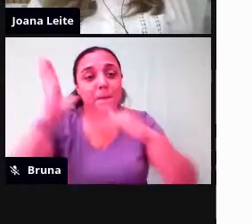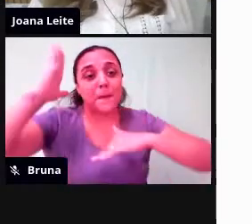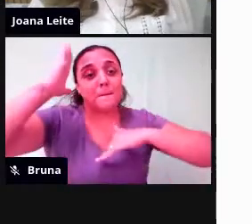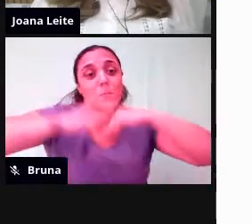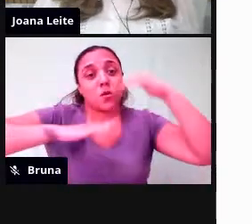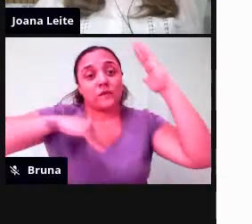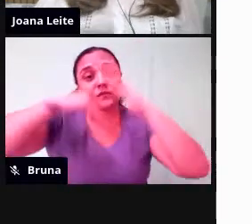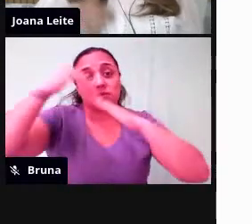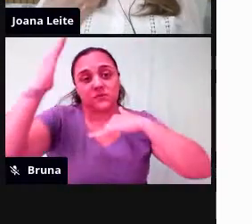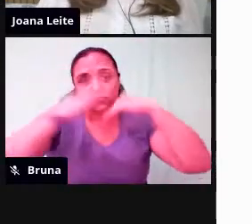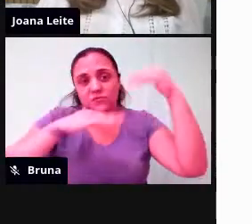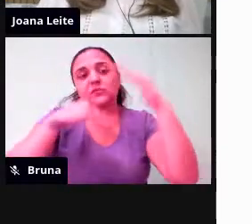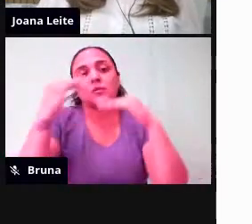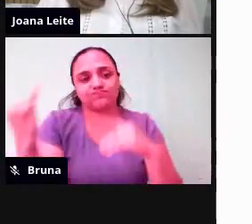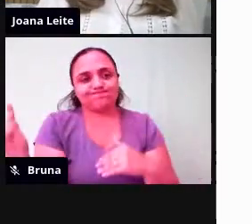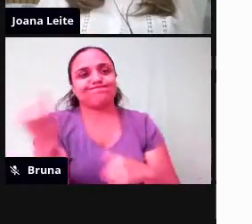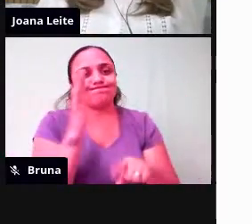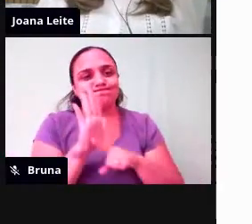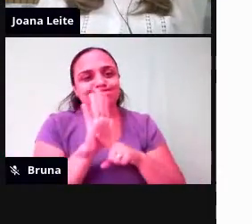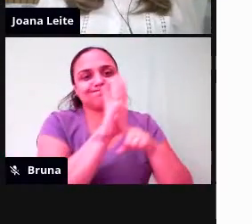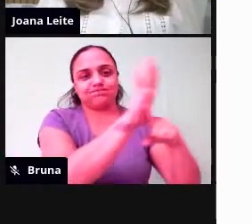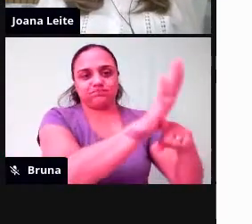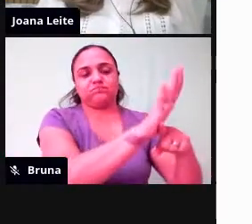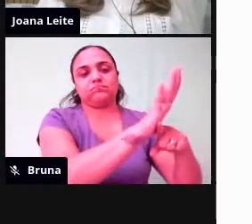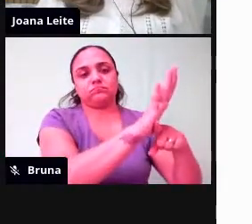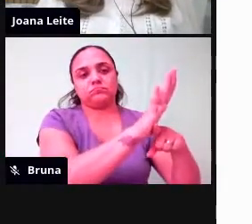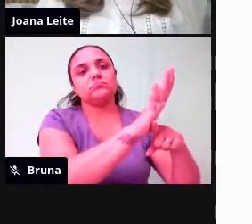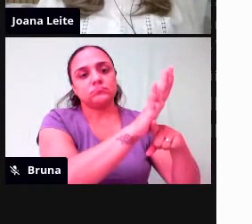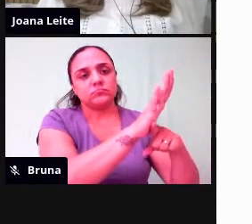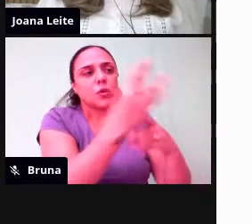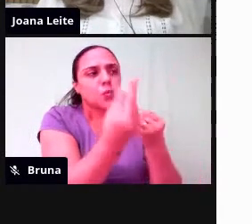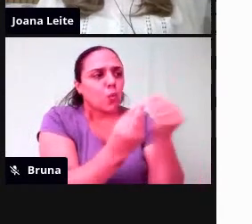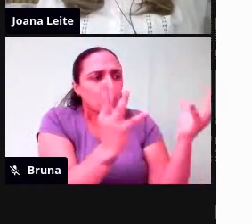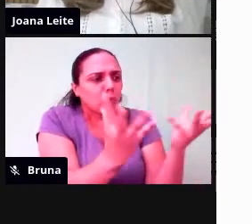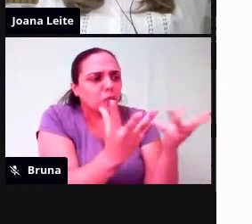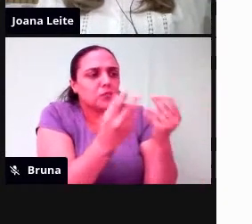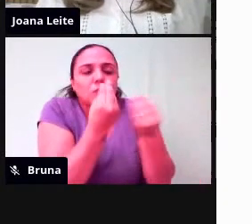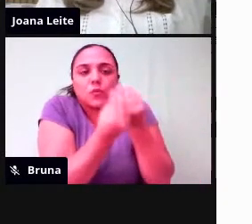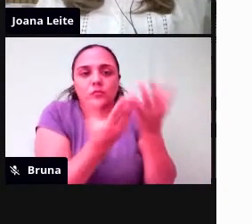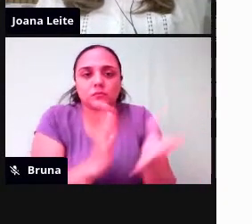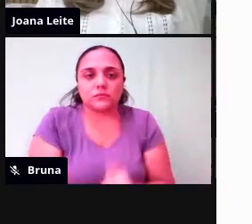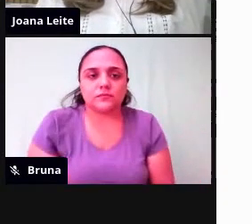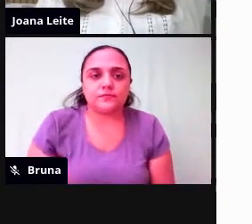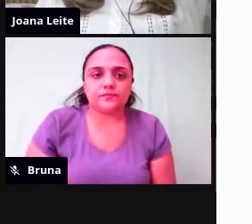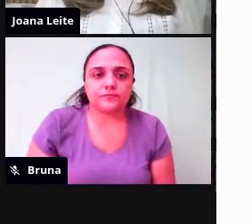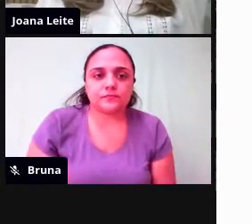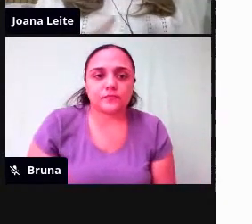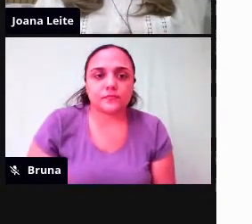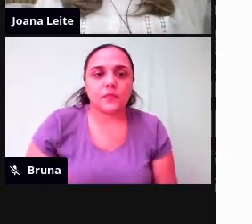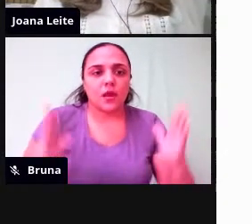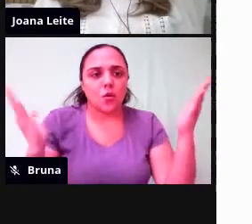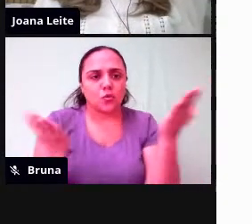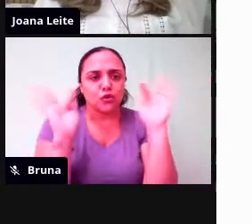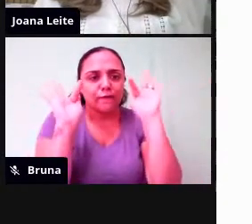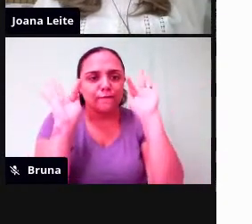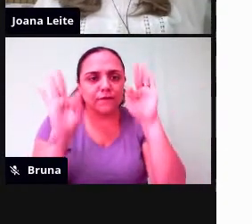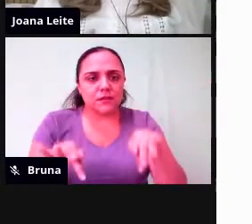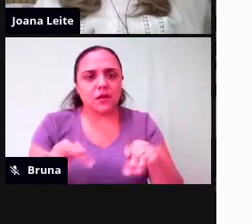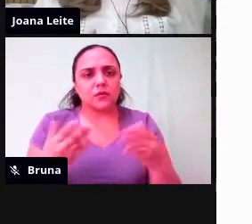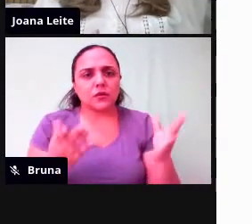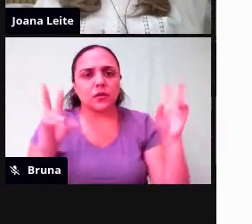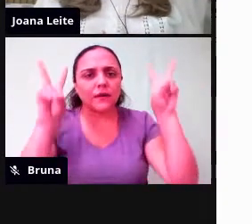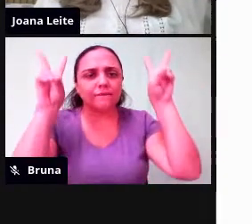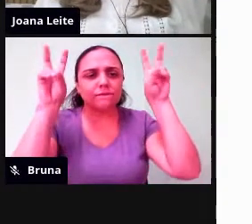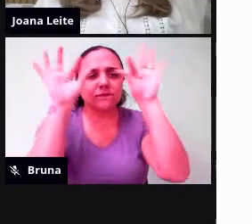estar engajada para trabalhar a seletividade alimentar, tá bom? Gente, e aqui eu deixo essa mensagem para vocês,